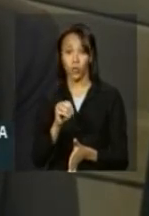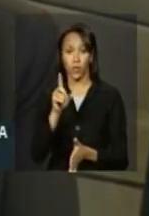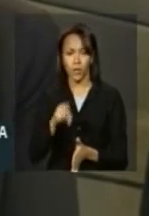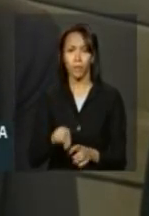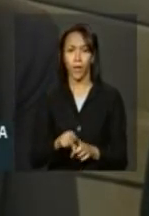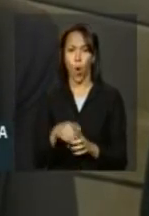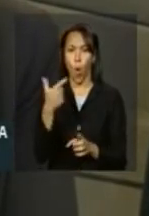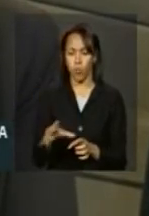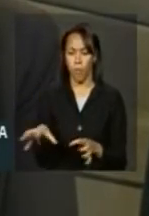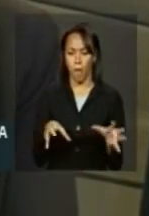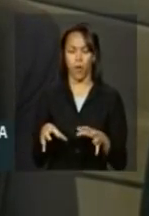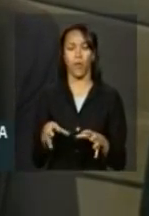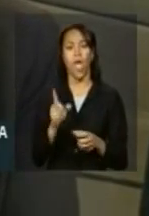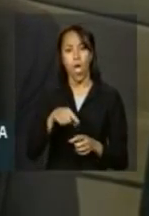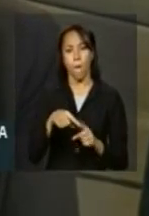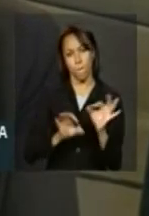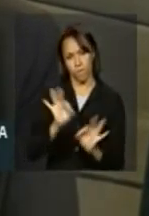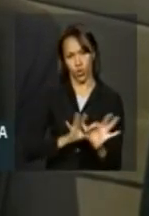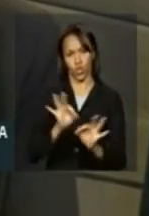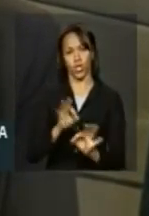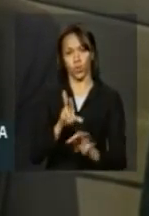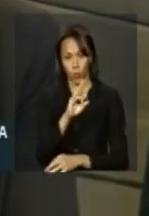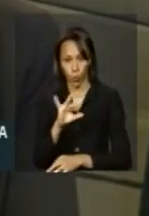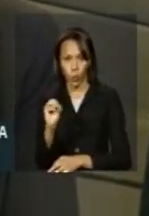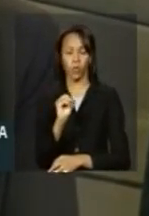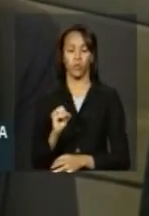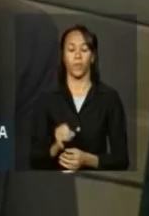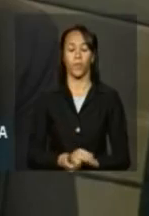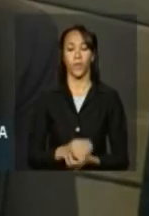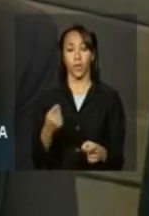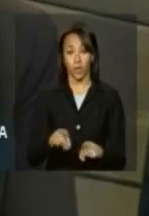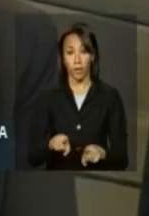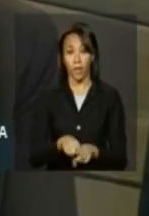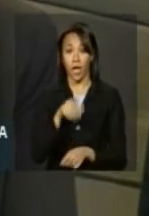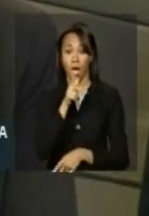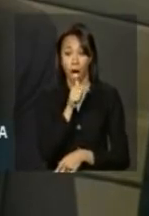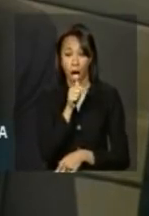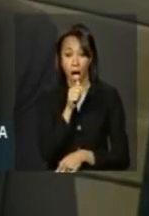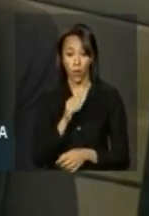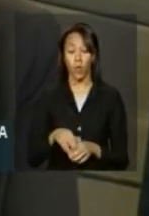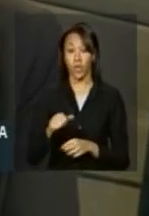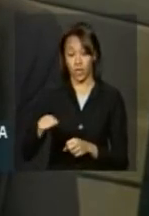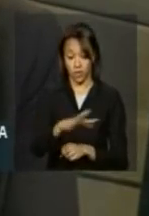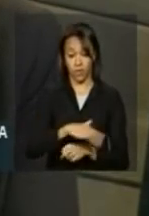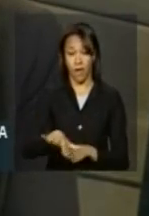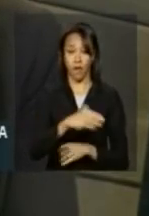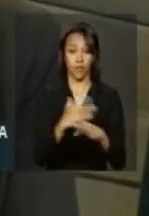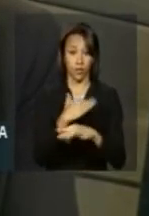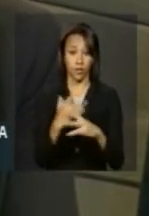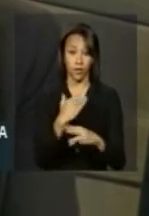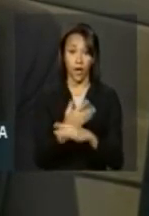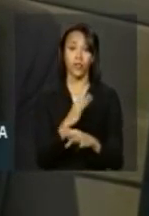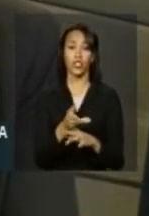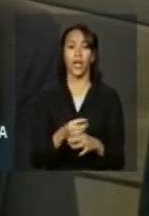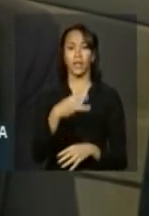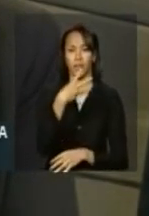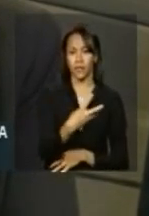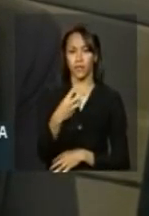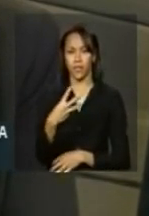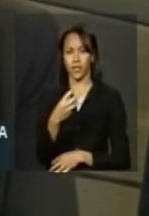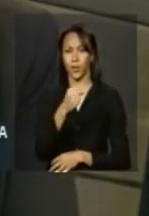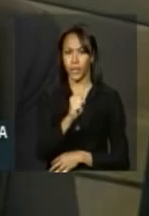de bacias, o projeto do São Francisco. Em água em áreas urbanas, abastecimento de água em áreas urbanas, concluíram-se